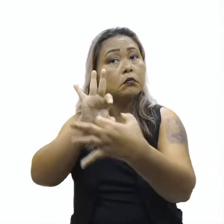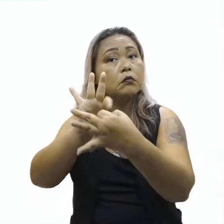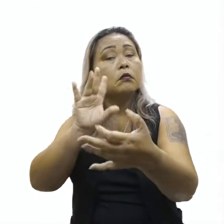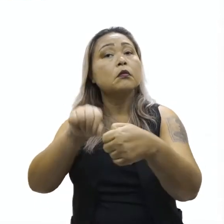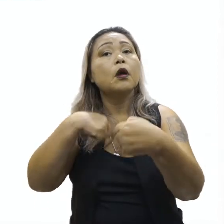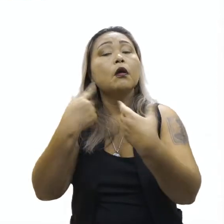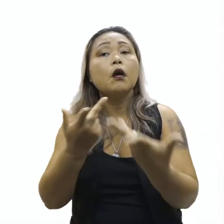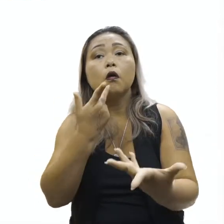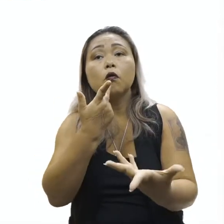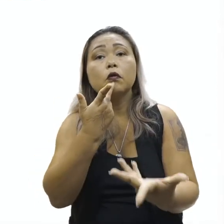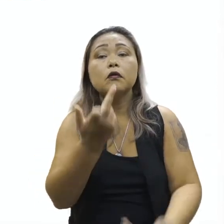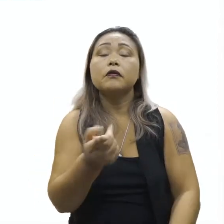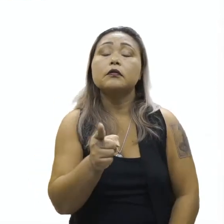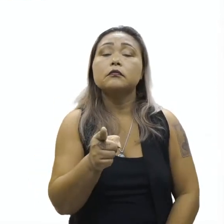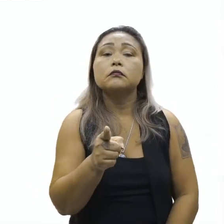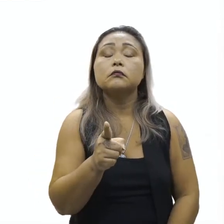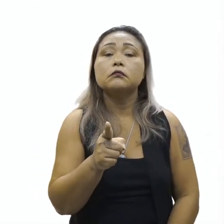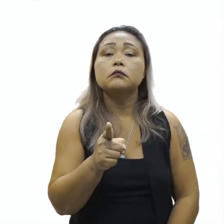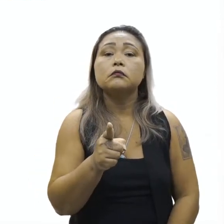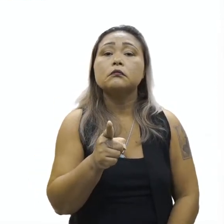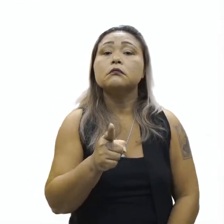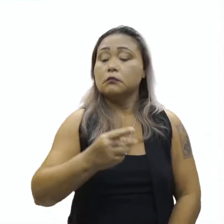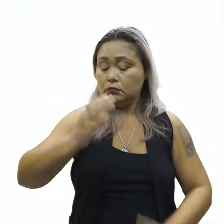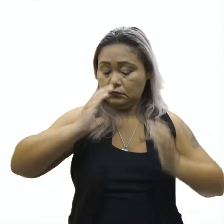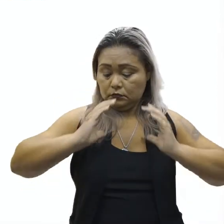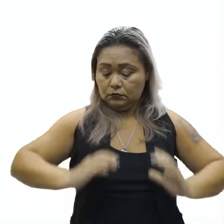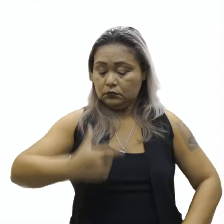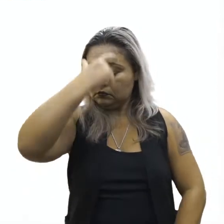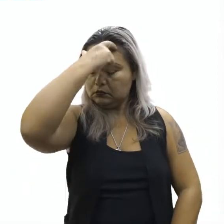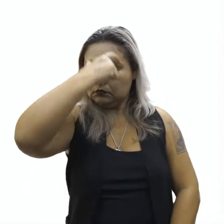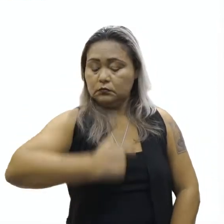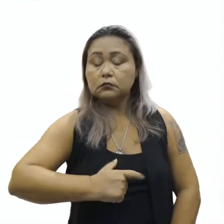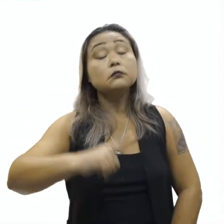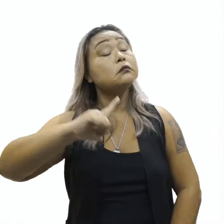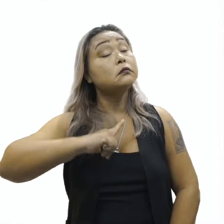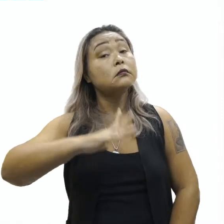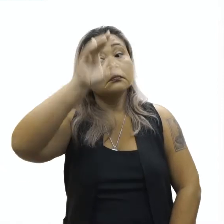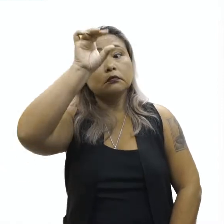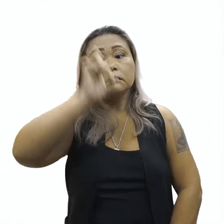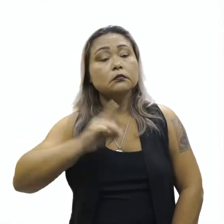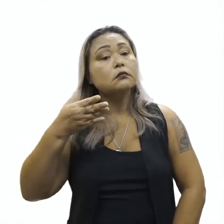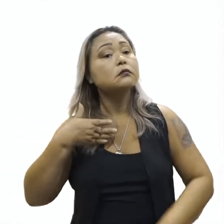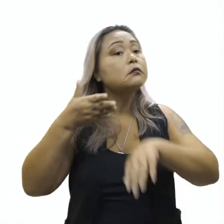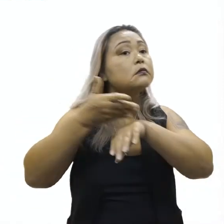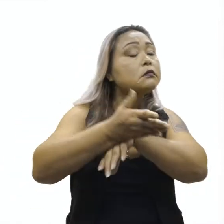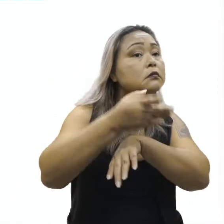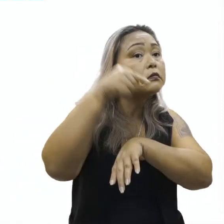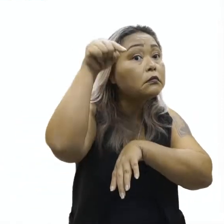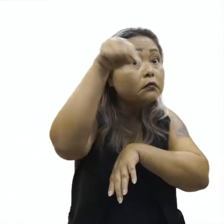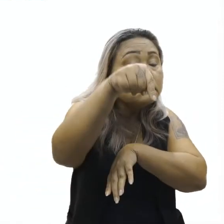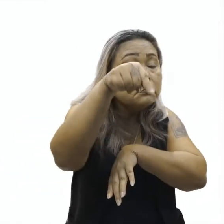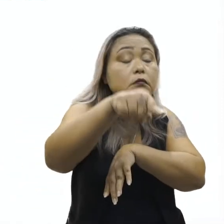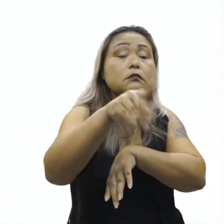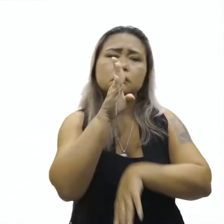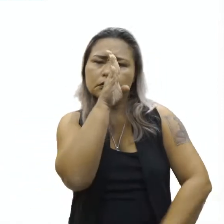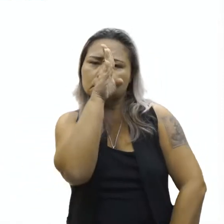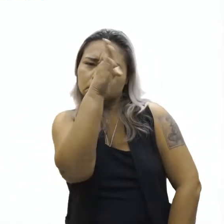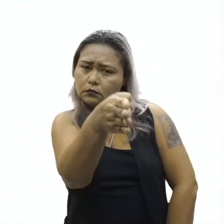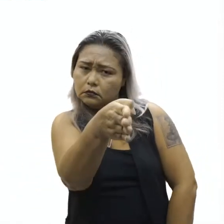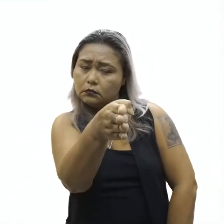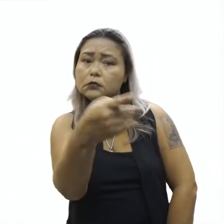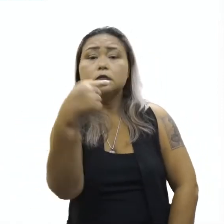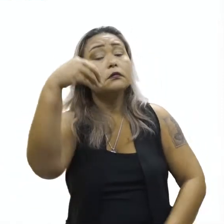isso que eu disse para vocês. O cidadão, ele tinha o direito de interferir na política